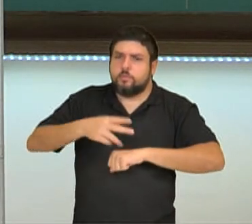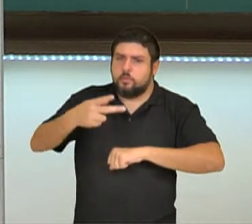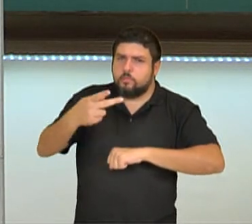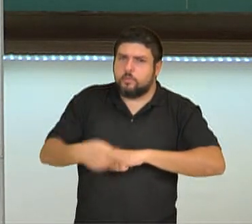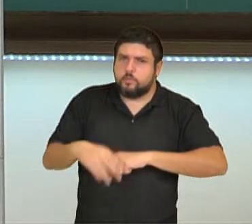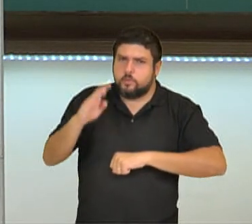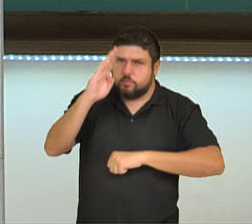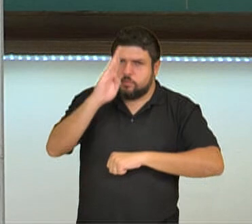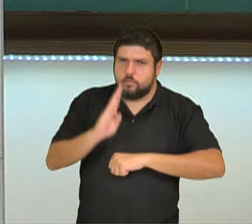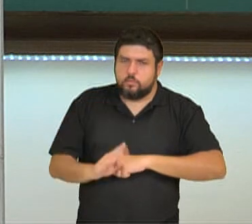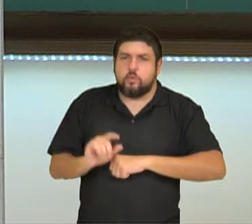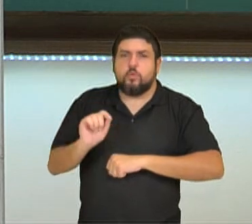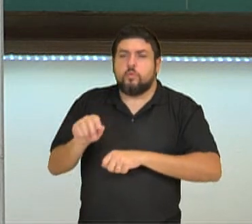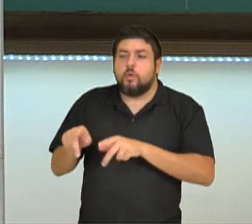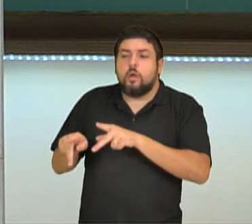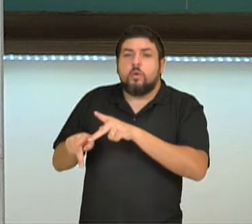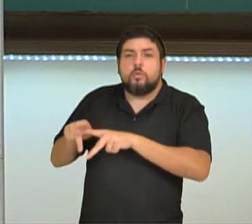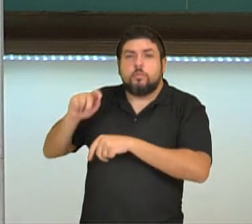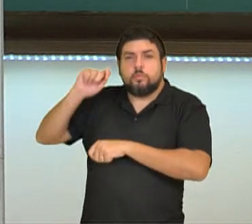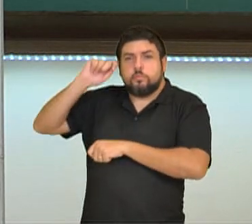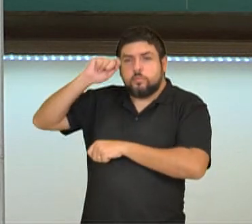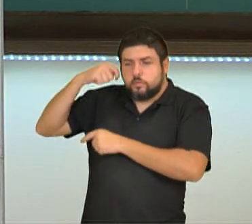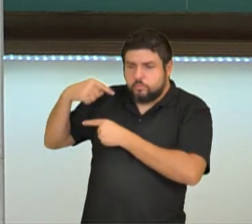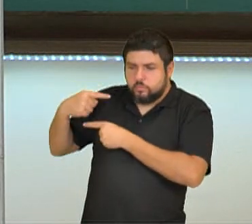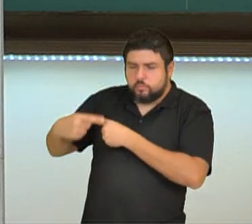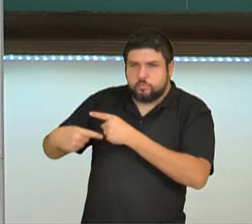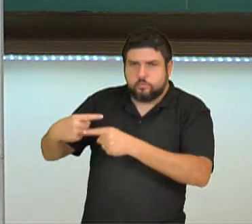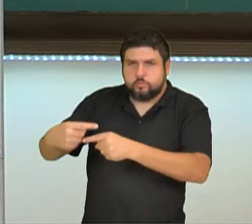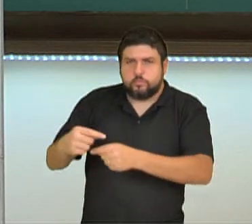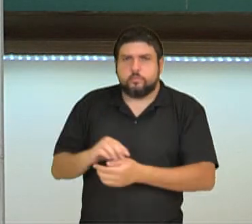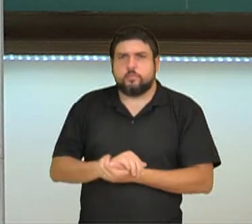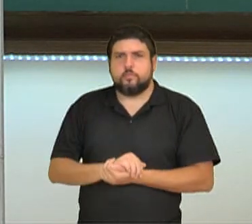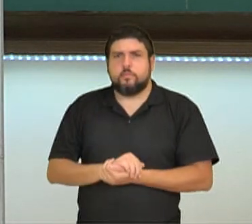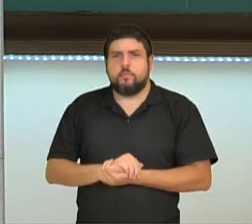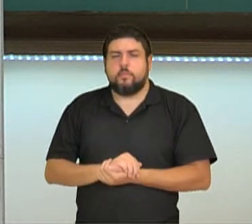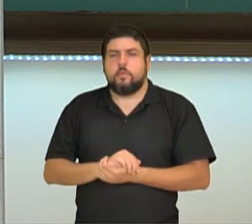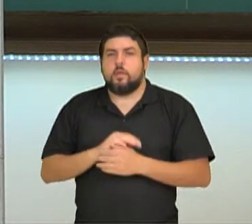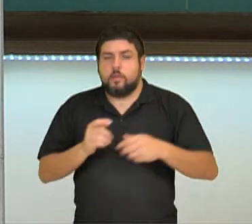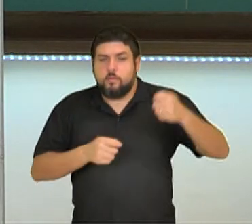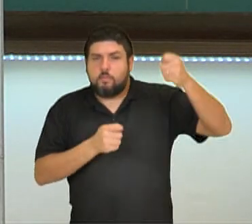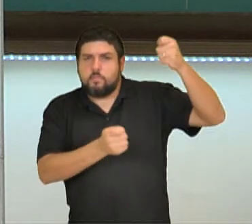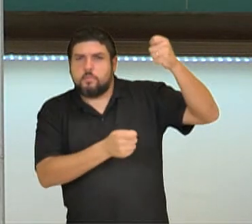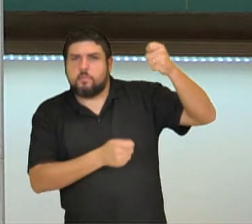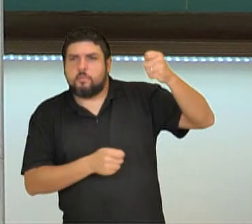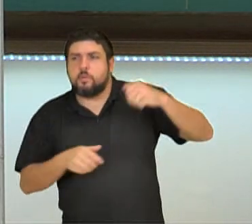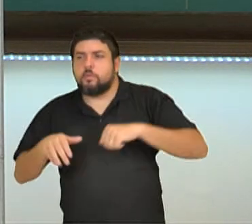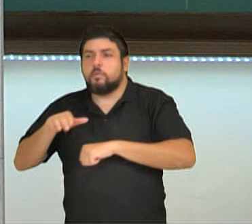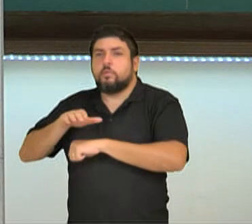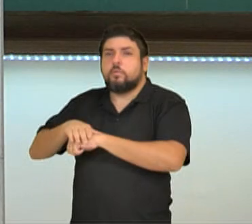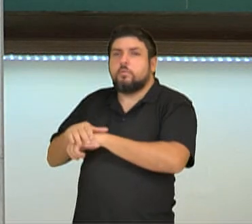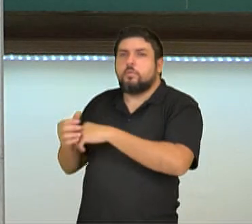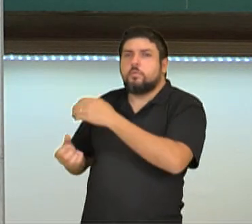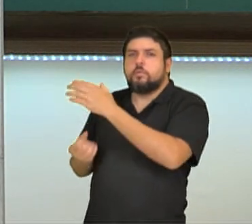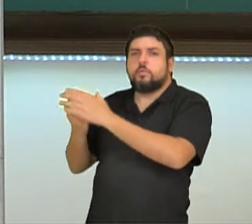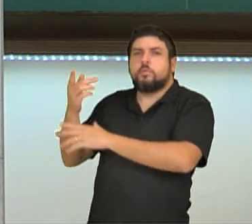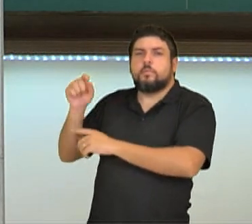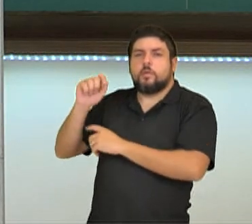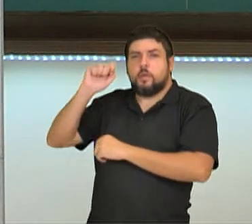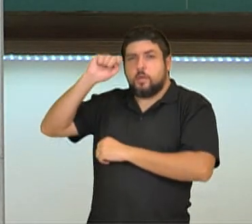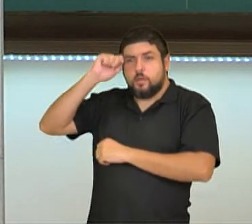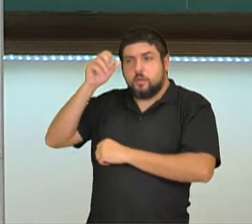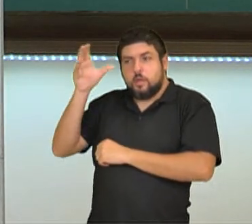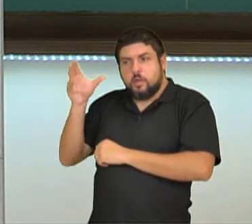pelos afrodescendentes brasileiros. Então vamos lembrar, o berimbau vem da África para o Brasil, principalmente